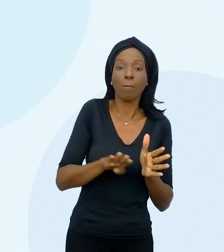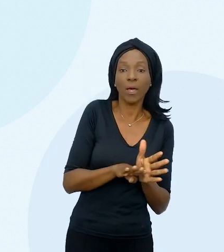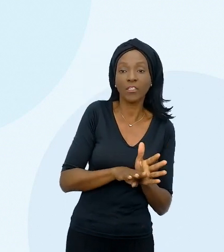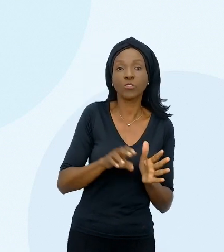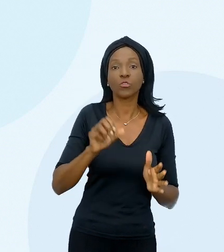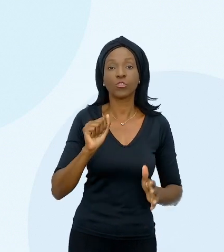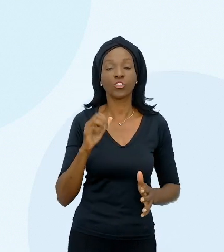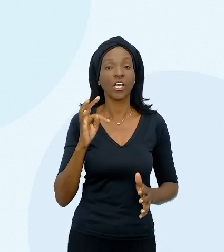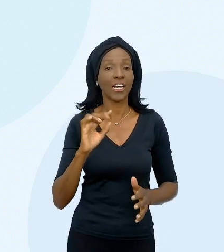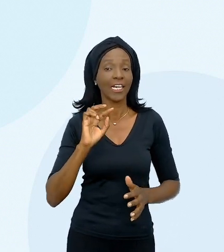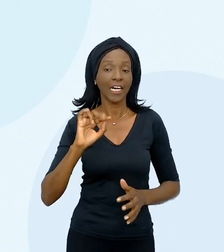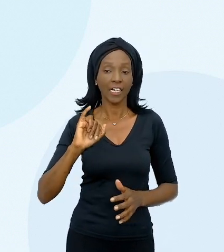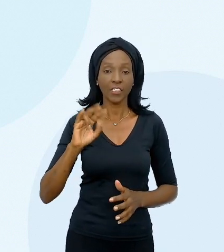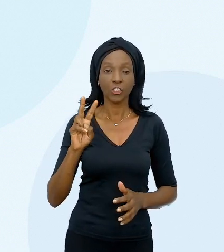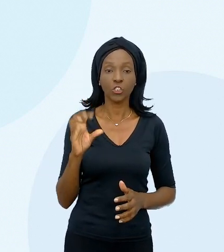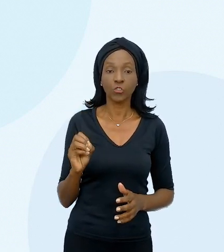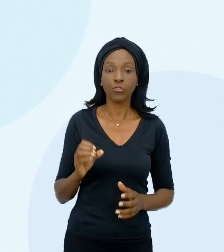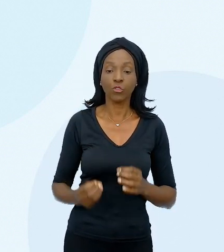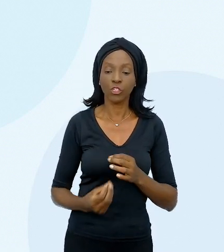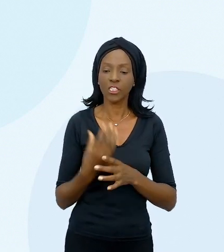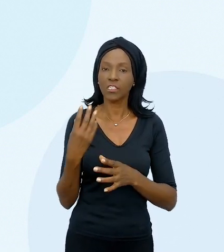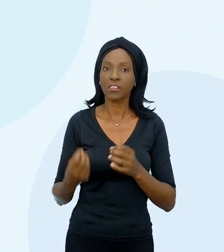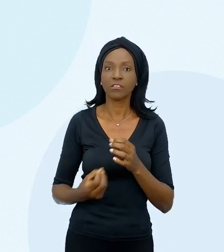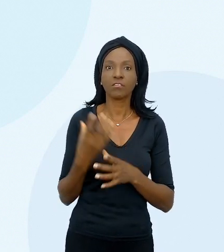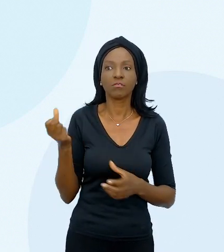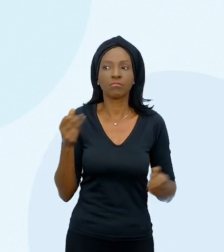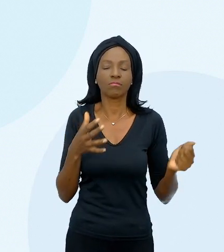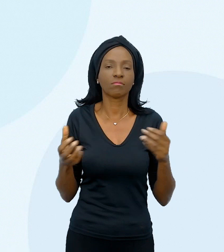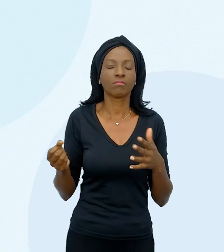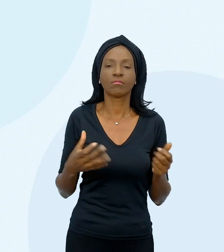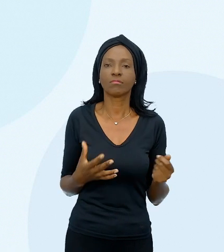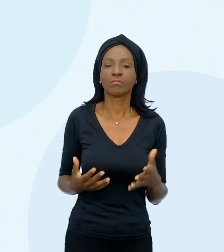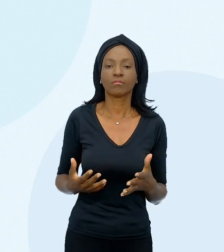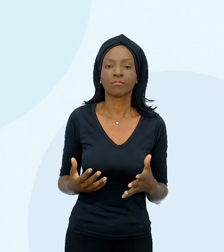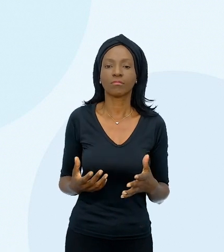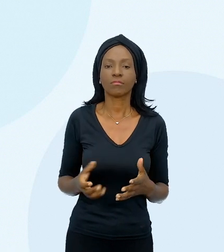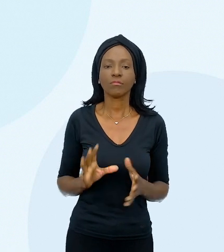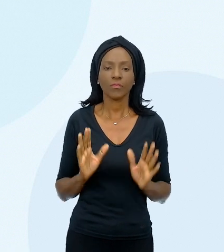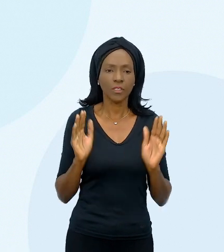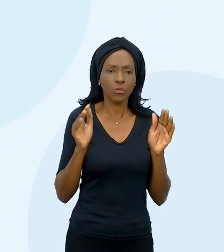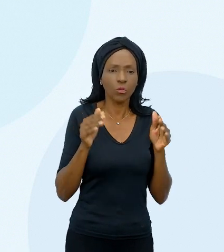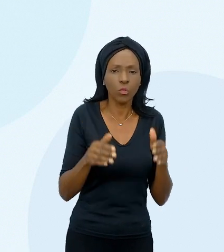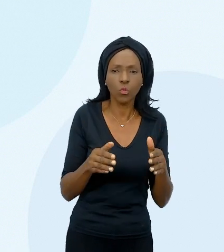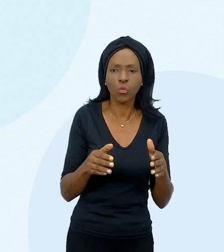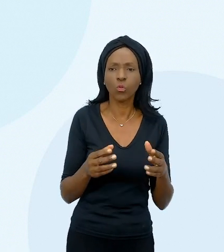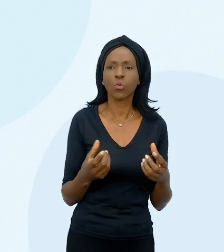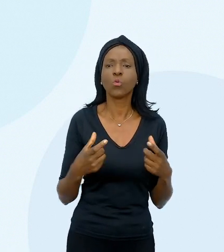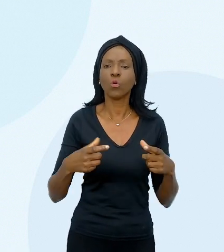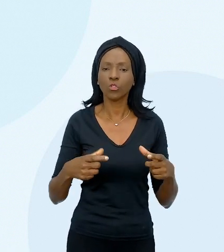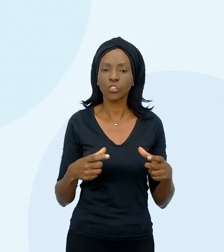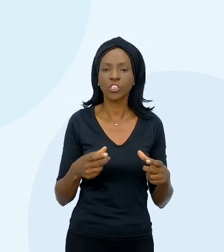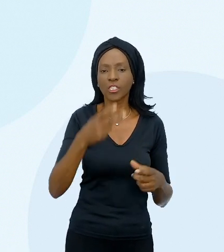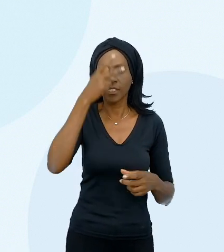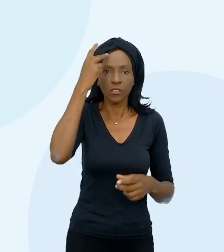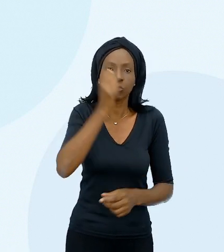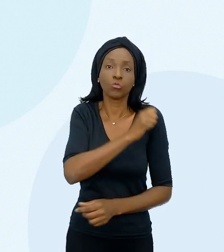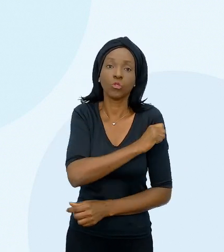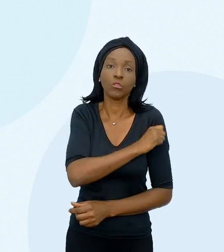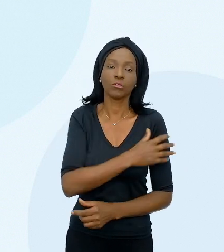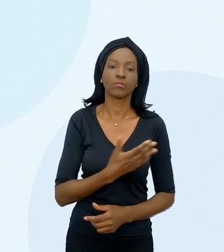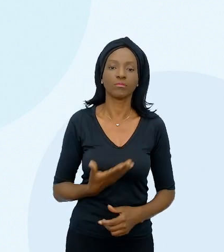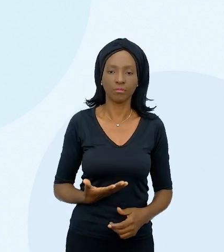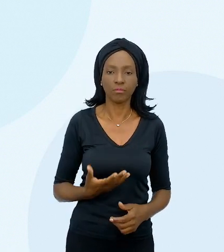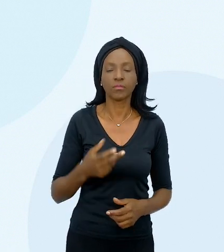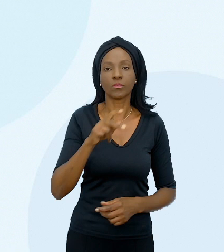criativos, centrados na atividade do aluno. Então, onde que fica centrado o método? no estudante. Então, eu preciso,